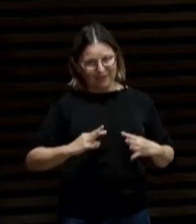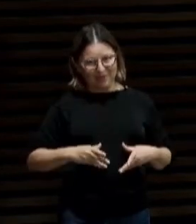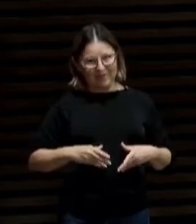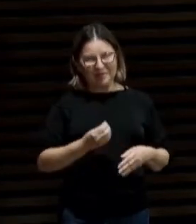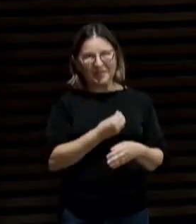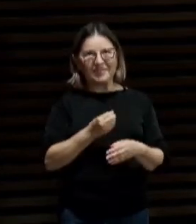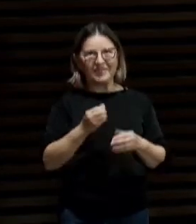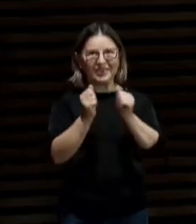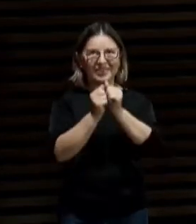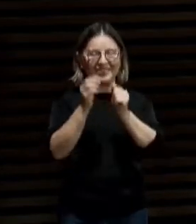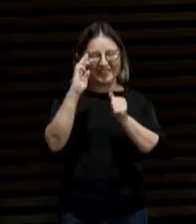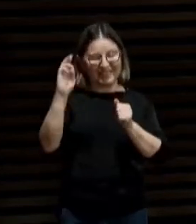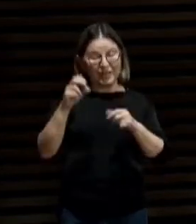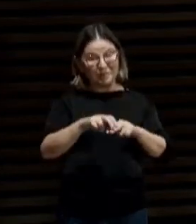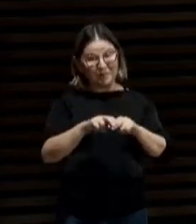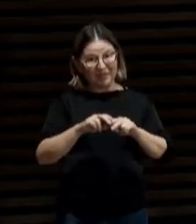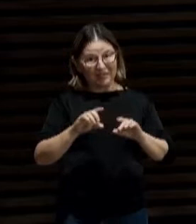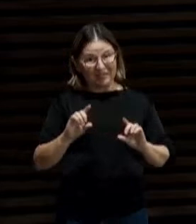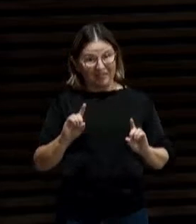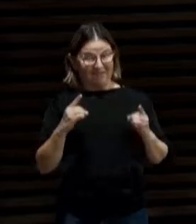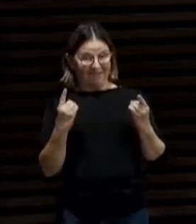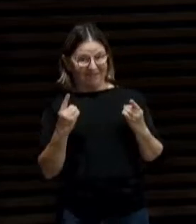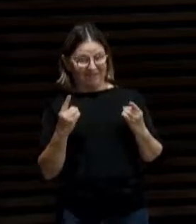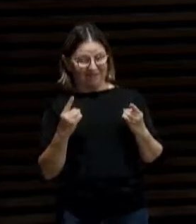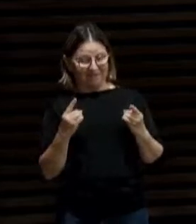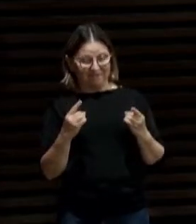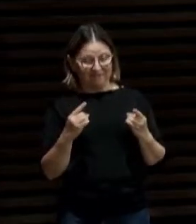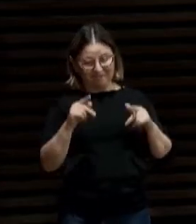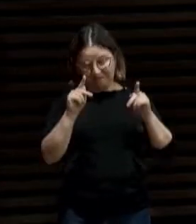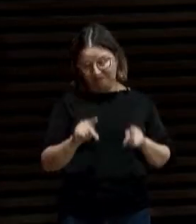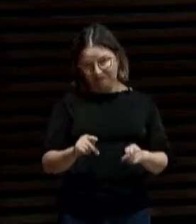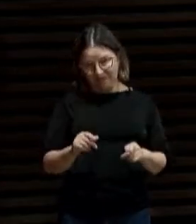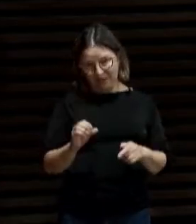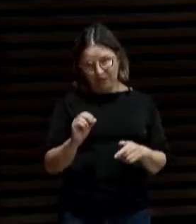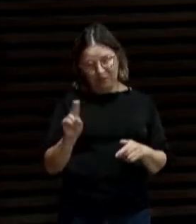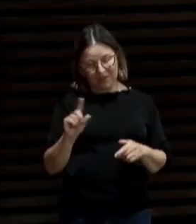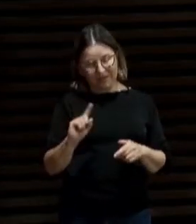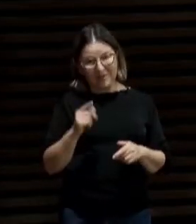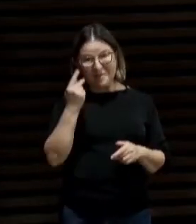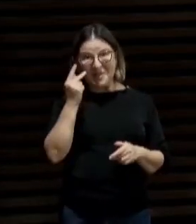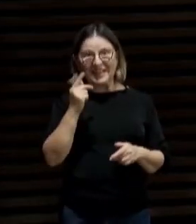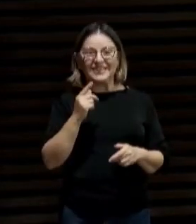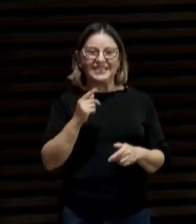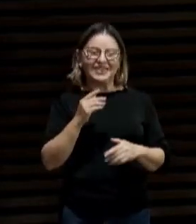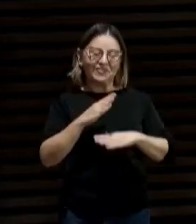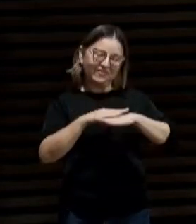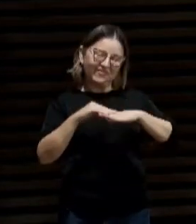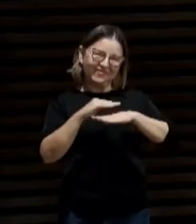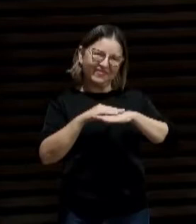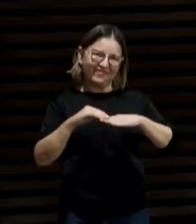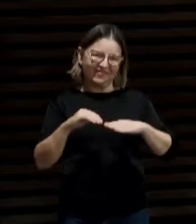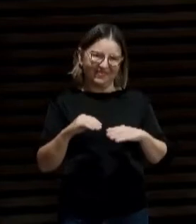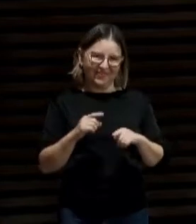que também nos esforçamos, quer presentes, quer ausentes, para lhe sermos agradáveis.